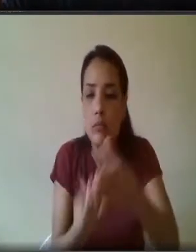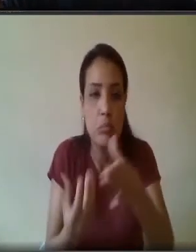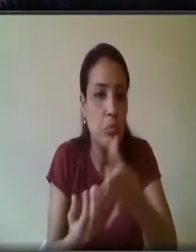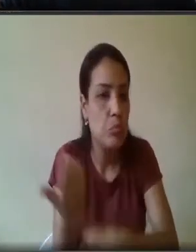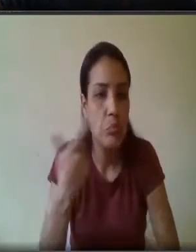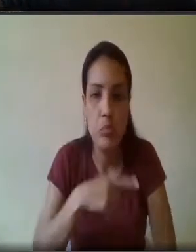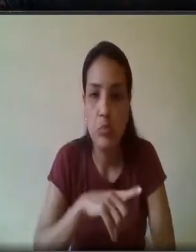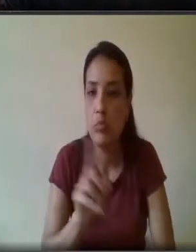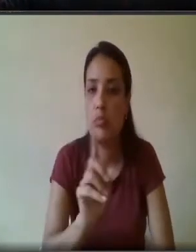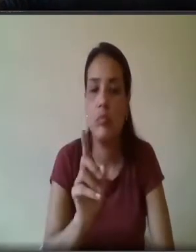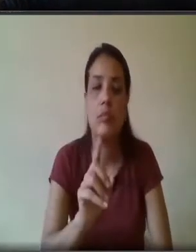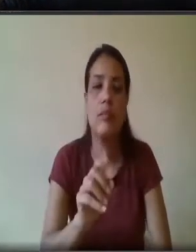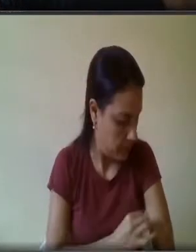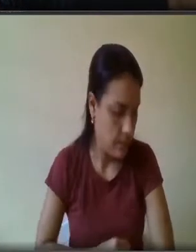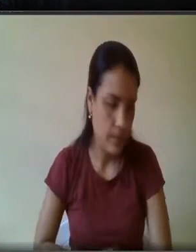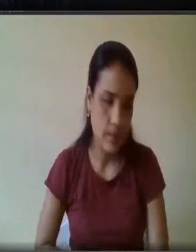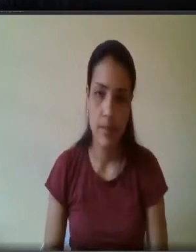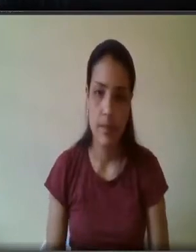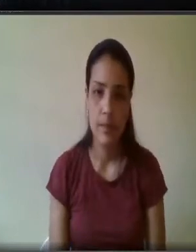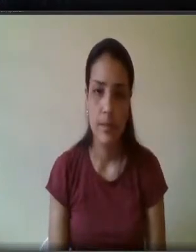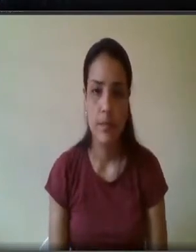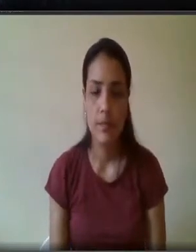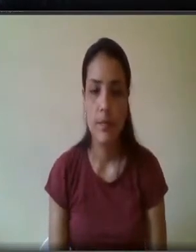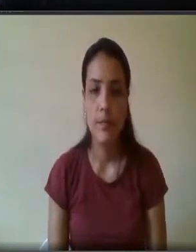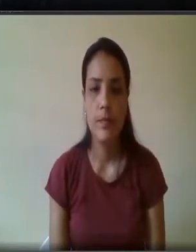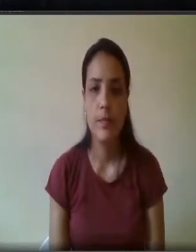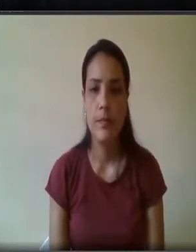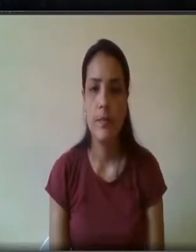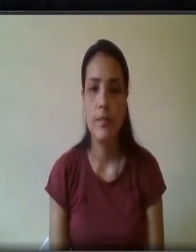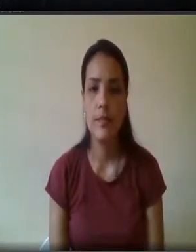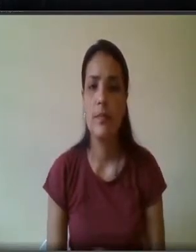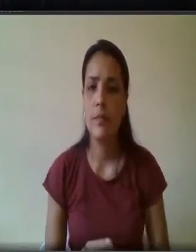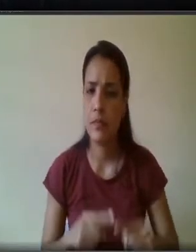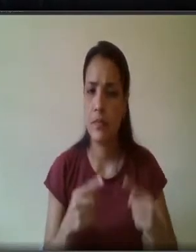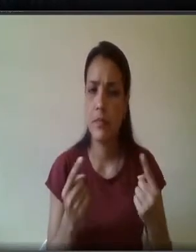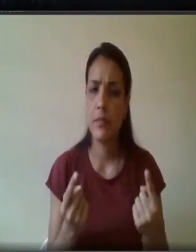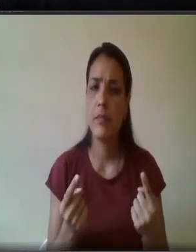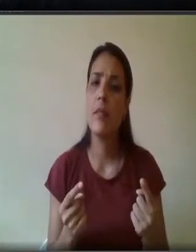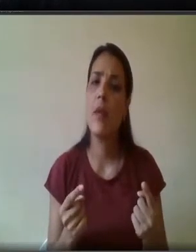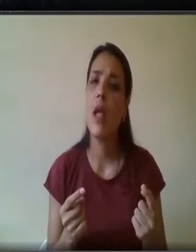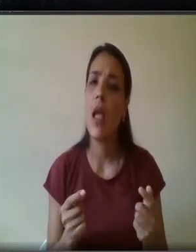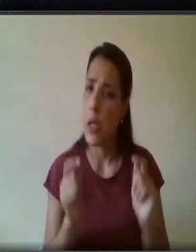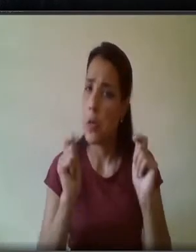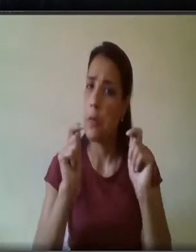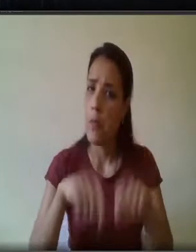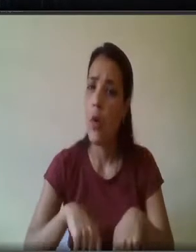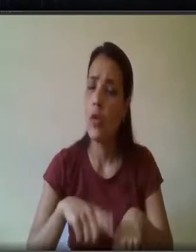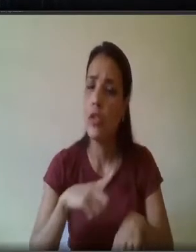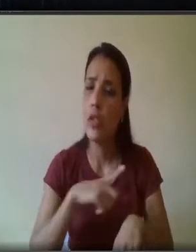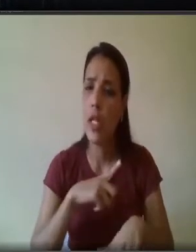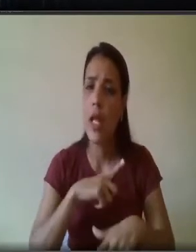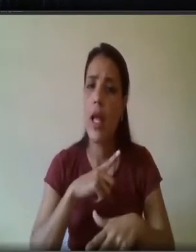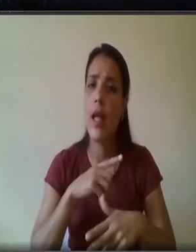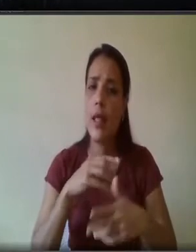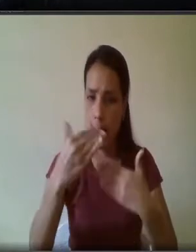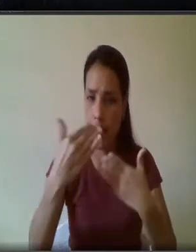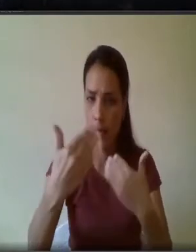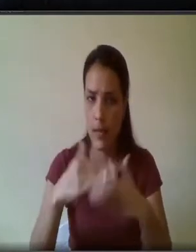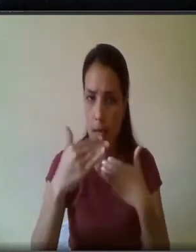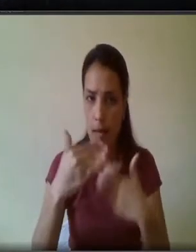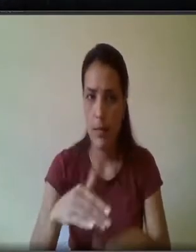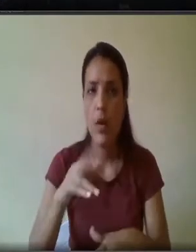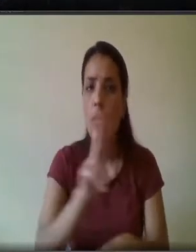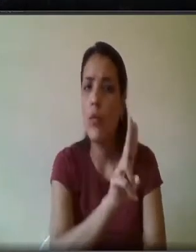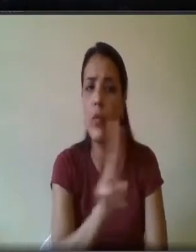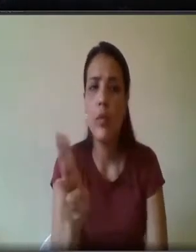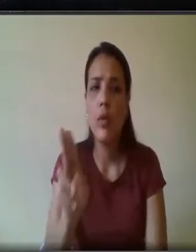chama de desertificação. Mas pode aparecer na sua prova arenização, que não é